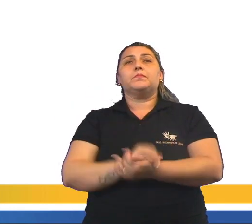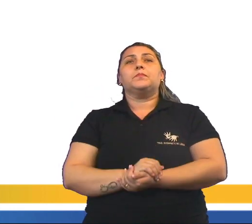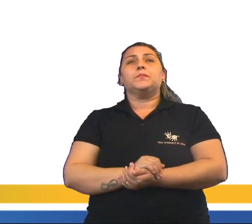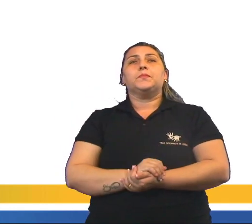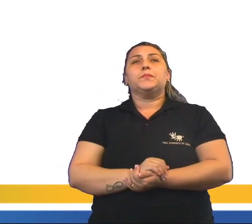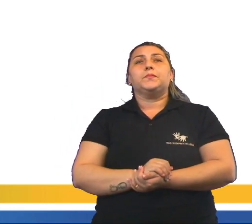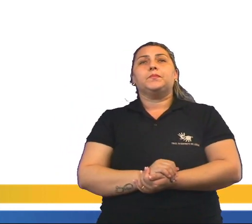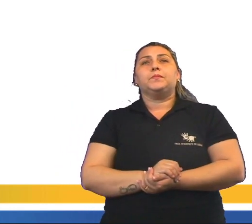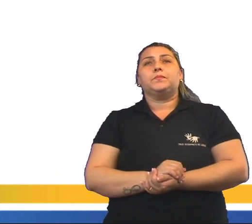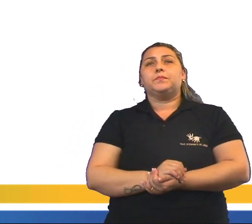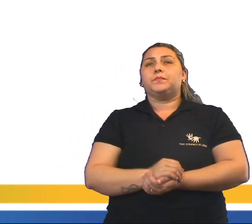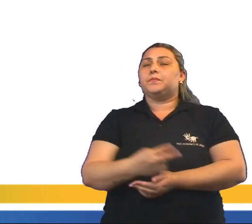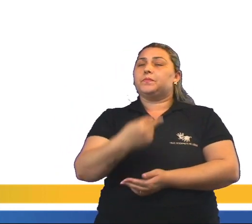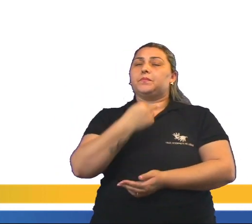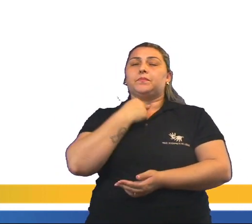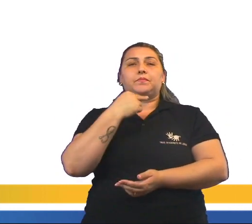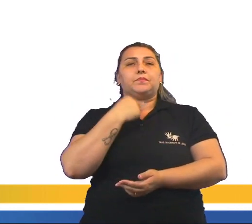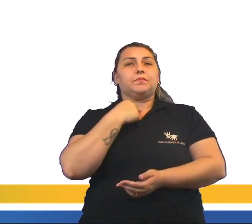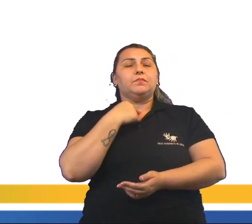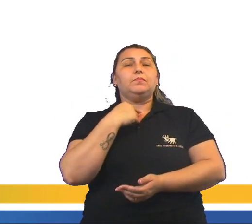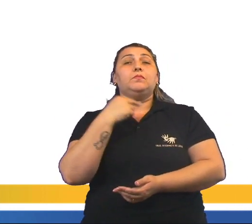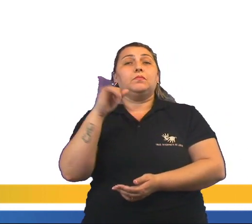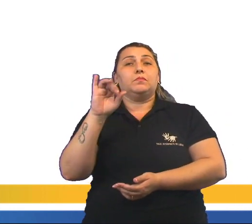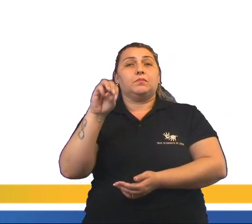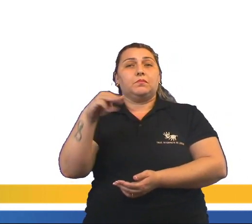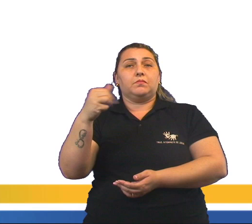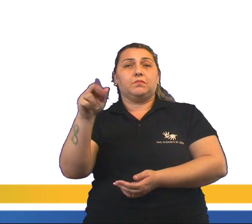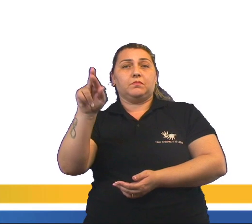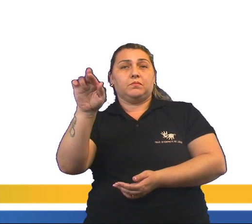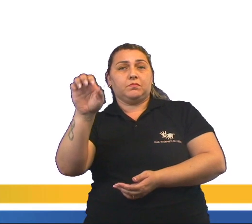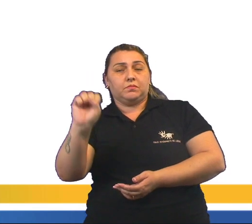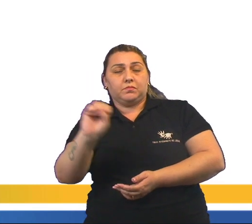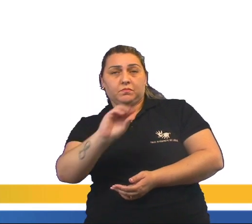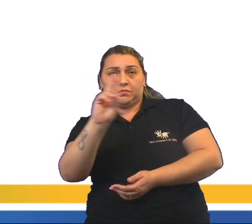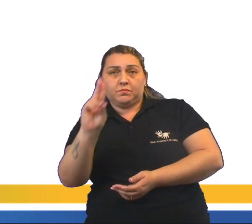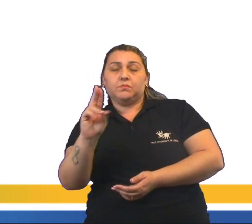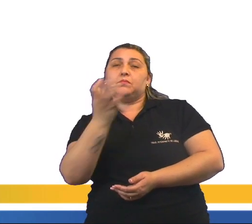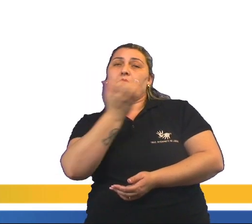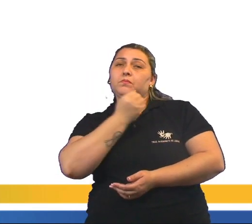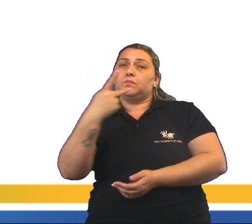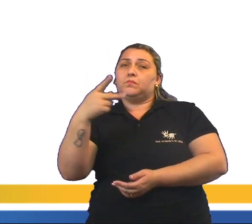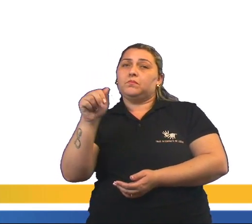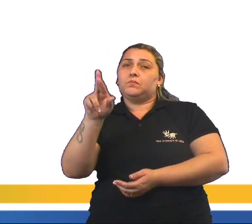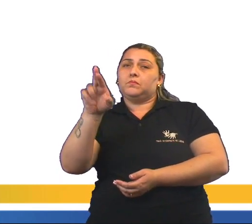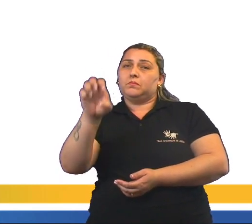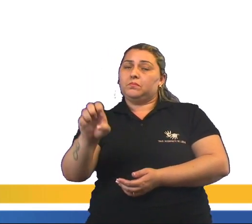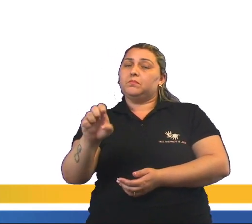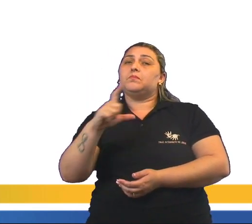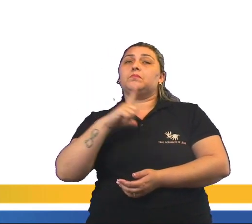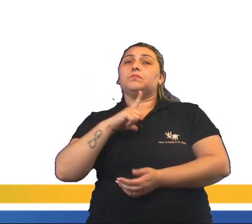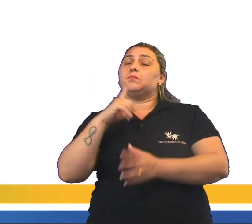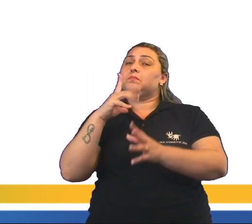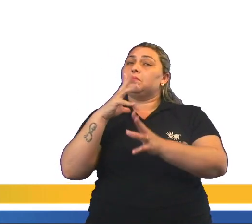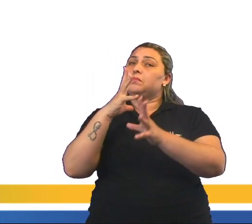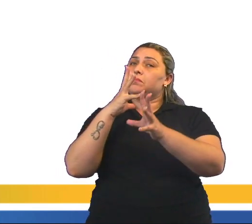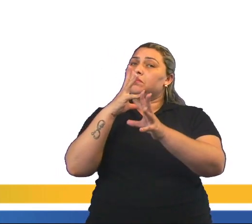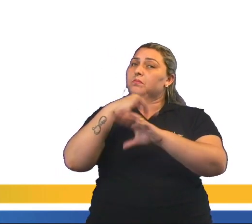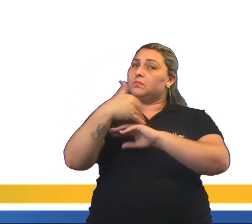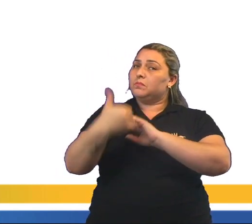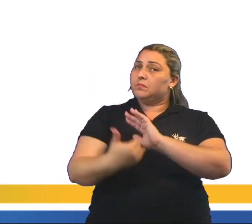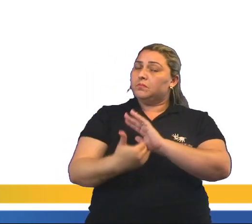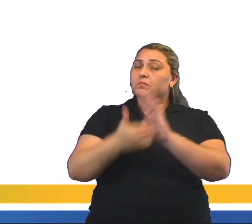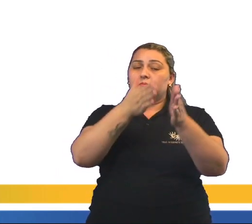nesse caso aí não pode ser só os números ímpares ou os números pares tem que ser todos